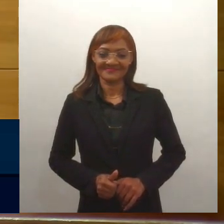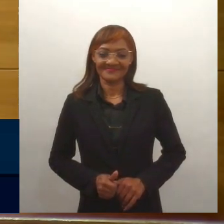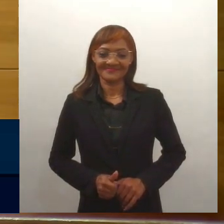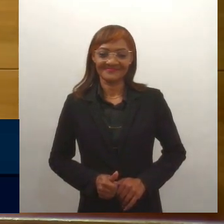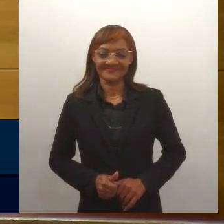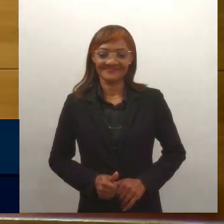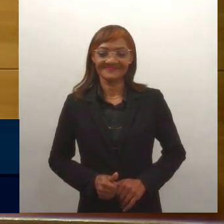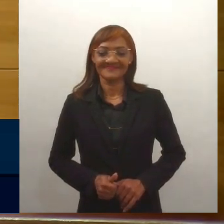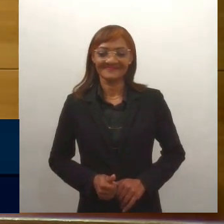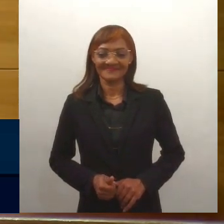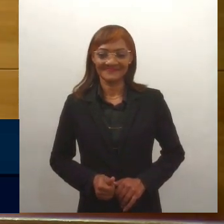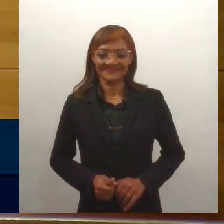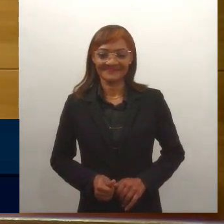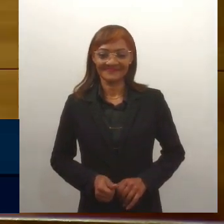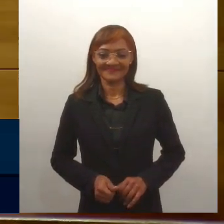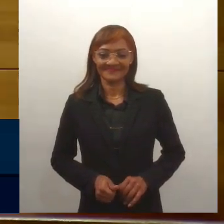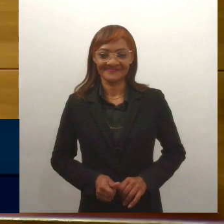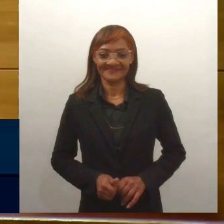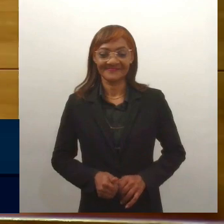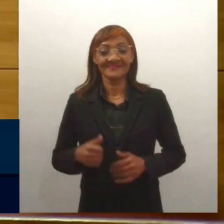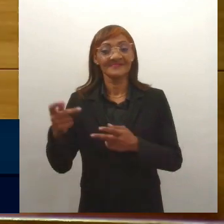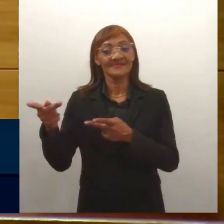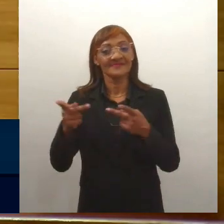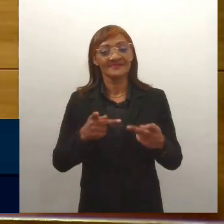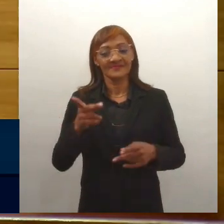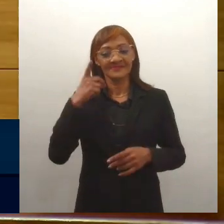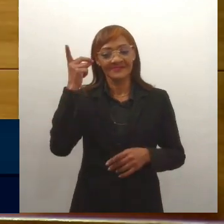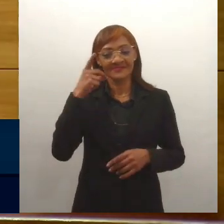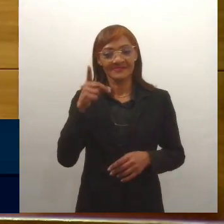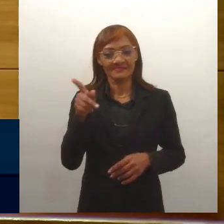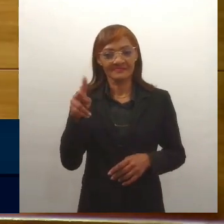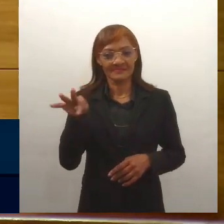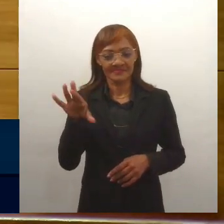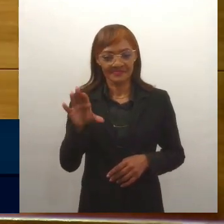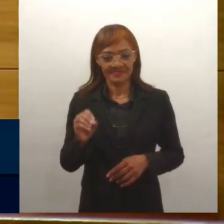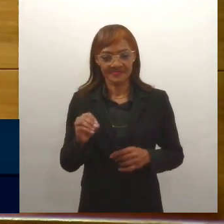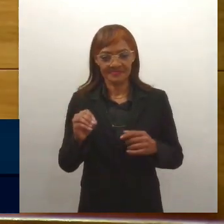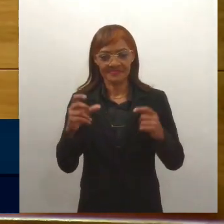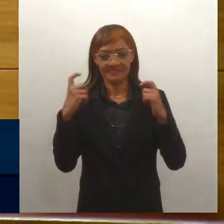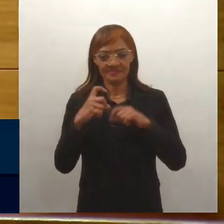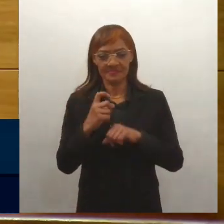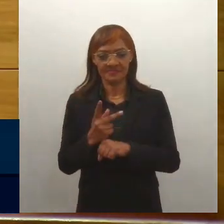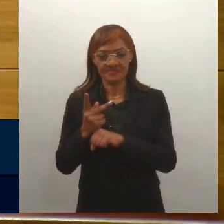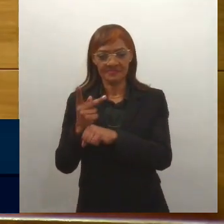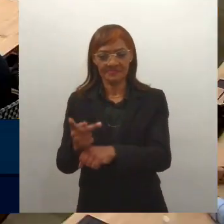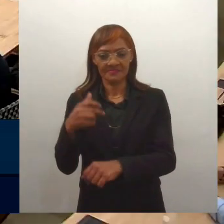Convidamos o deputado Pato Maravilha para fazer a entrega da medalha ao radialista Flávio de Souza.